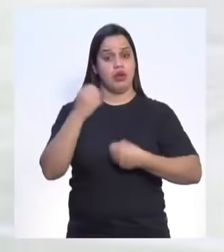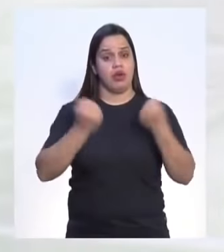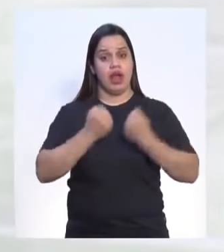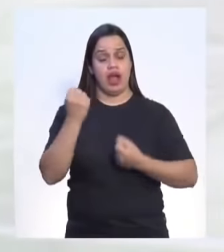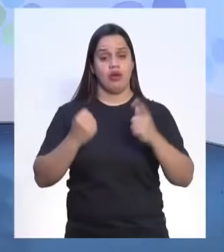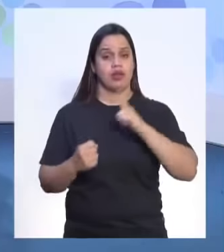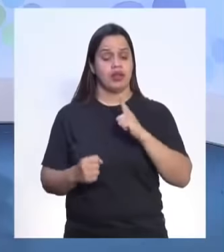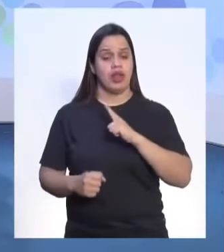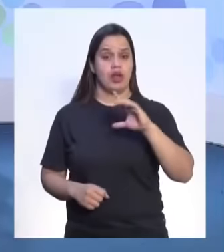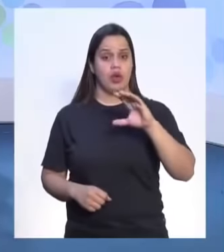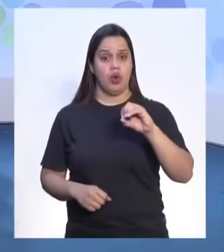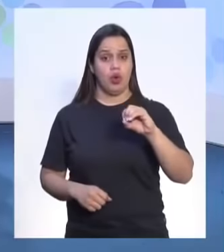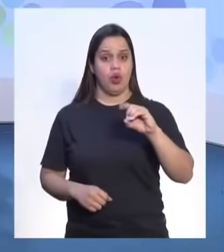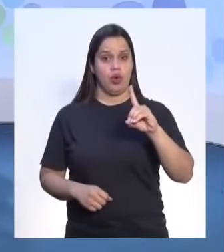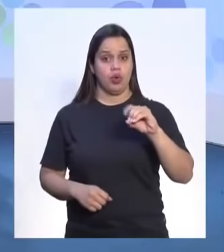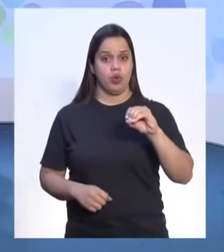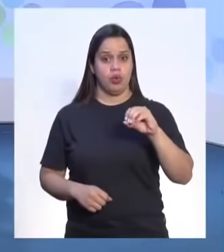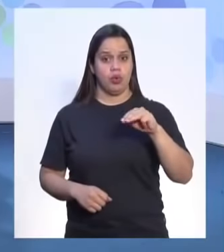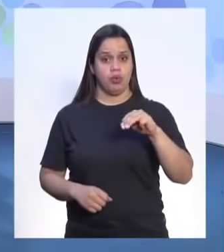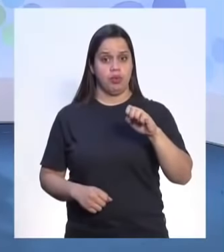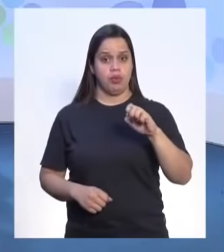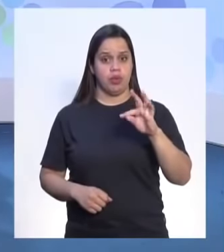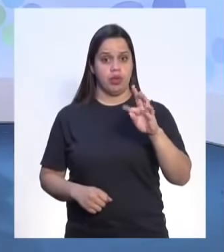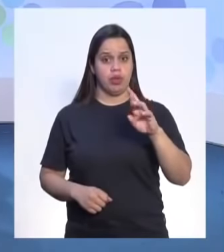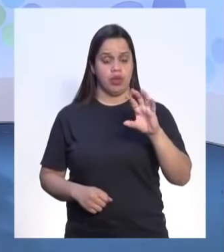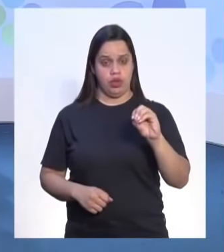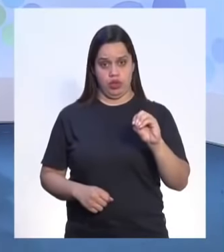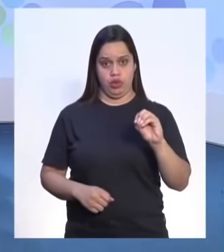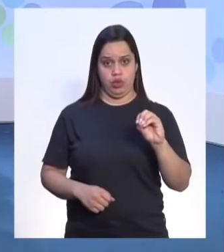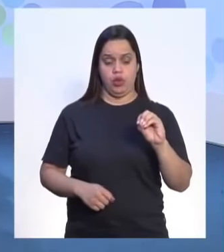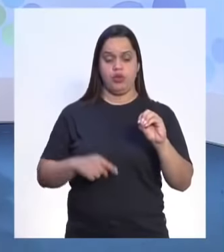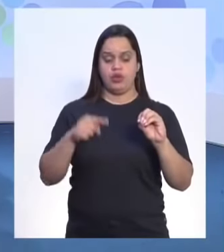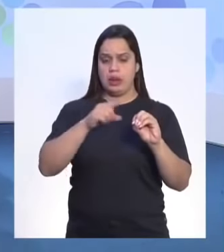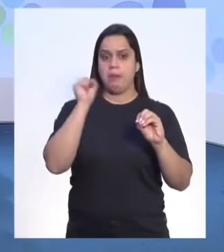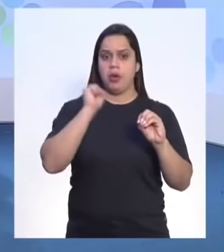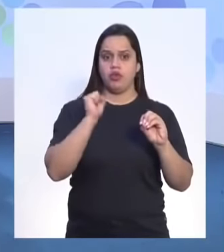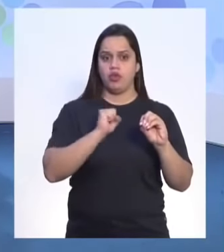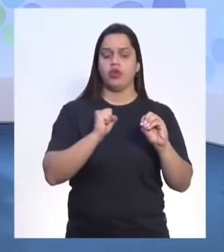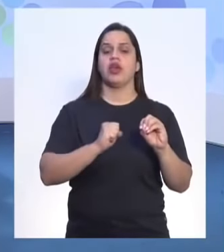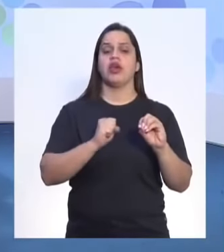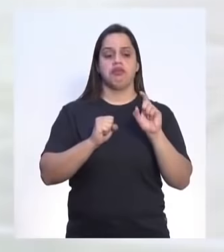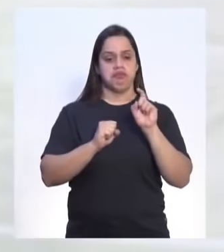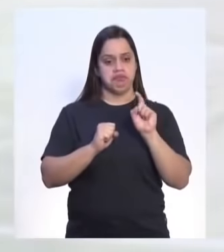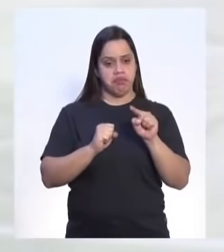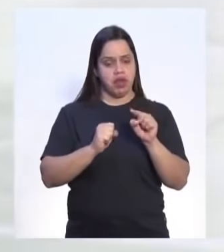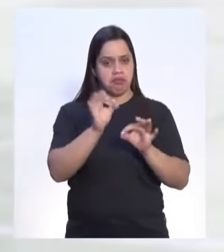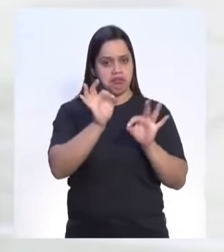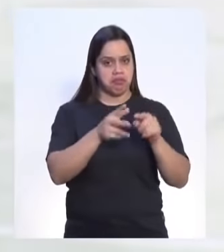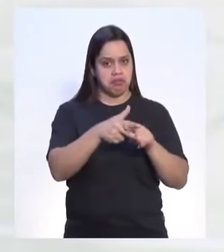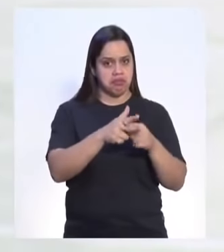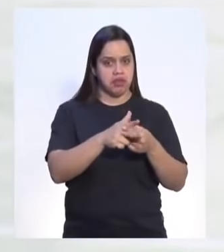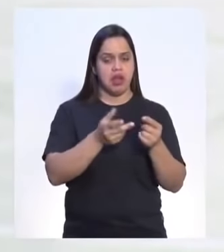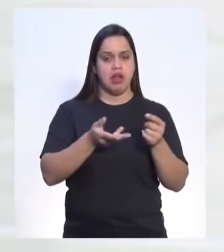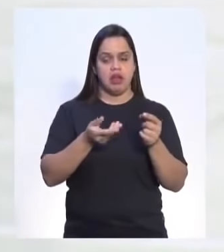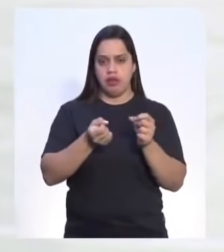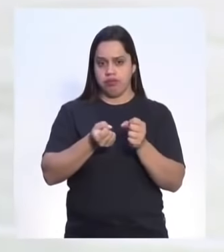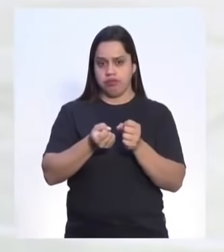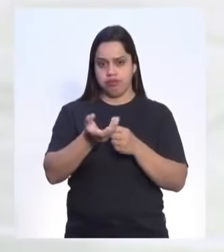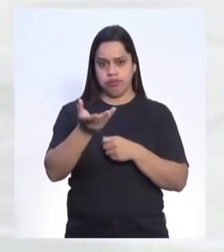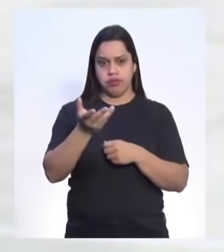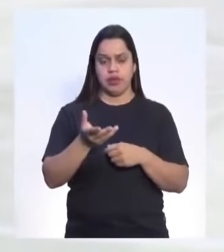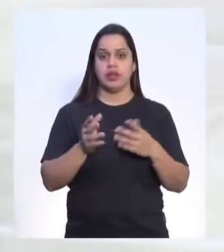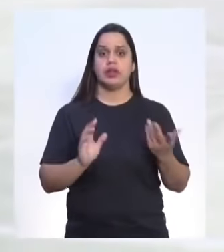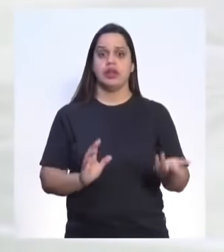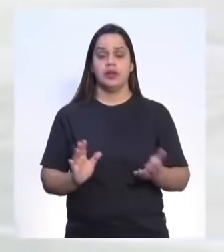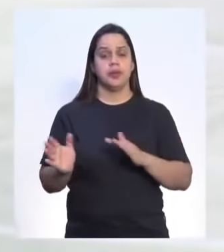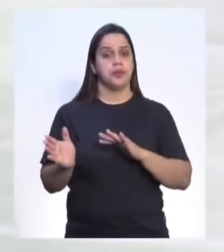Ele mede a distância, então você pode ir até lá e ver se é verdade essa distância, né? Sim, é verdade. Bastante como eu, quando vou viajar, tenho o hábito de